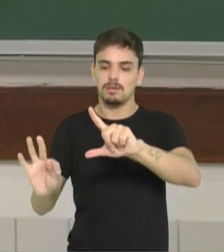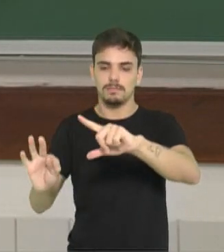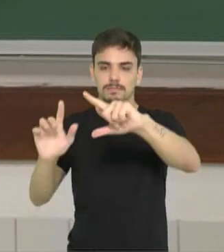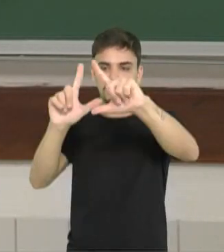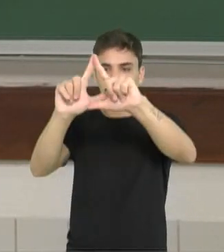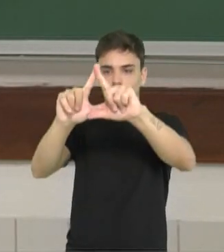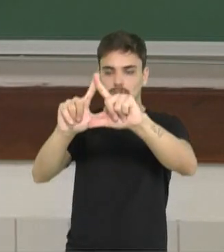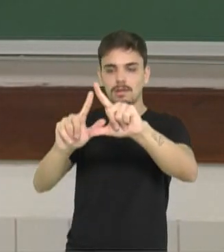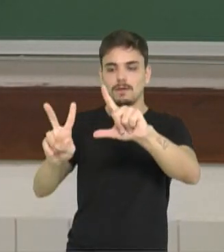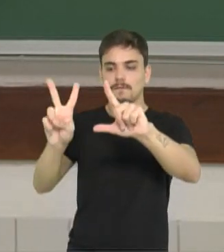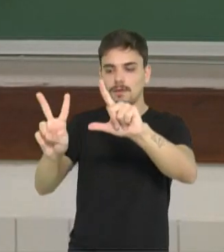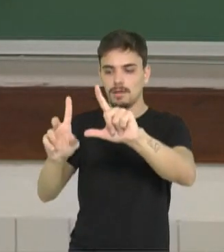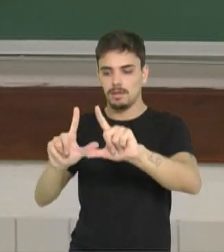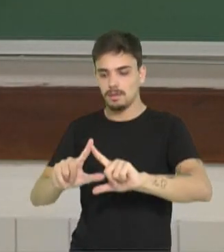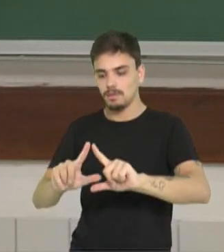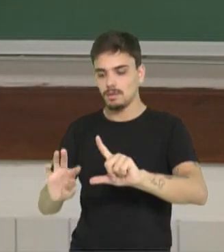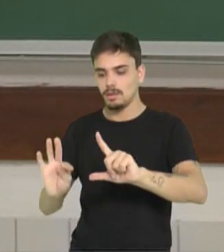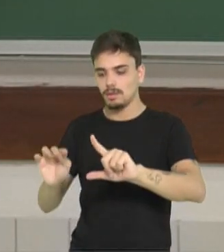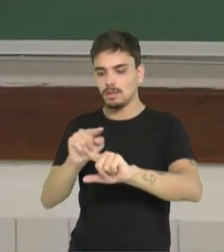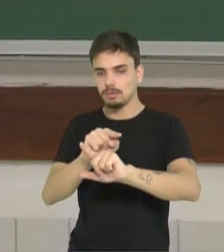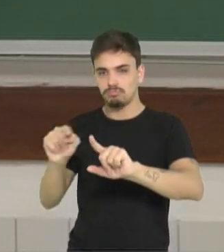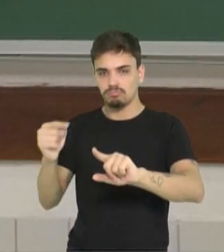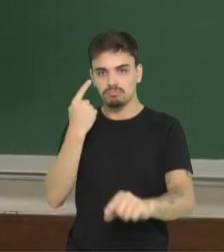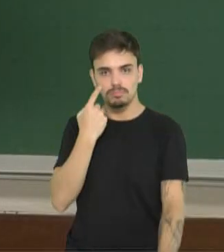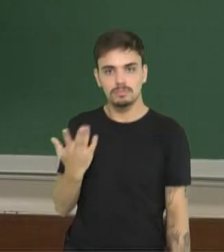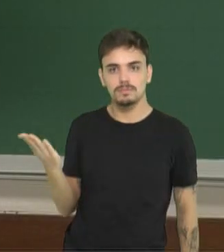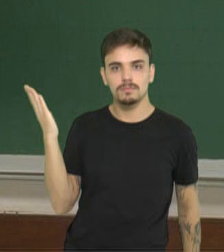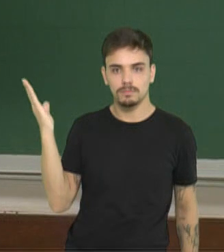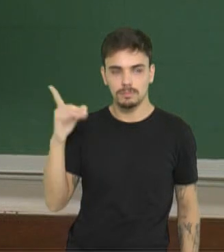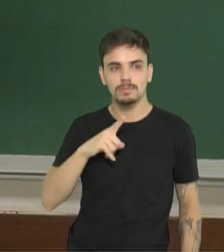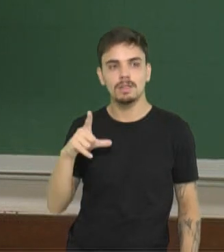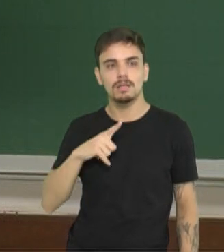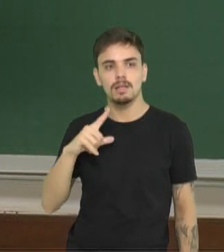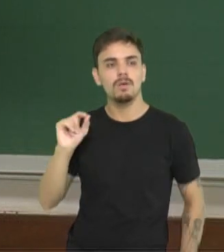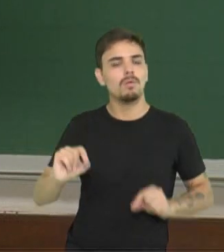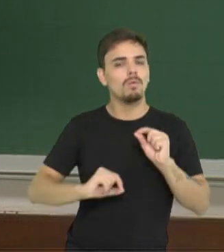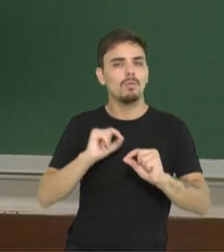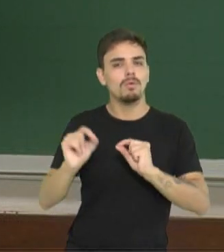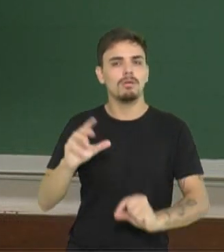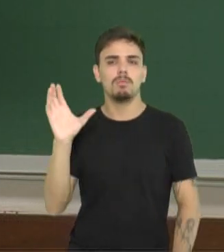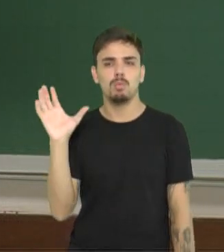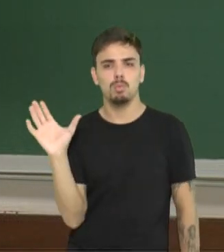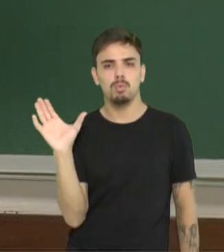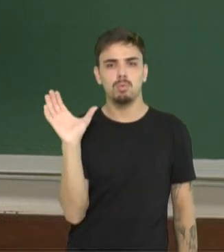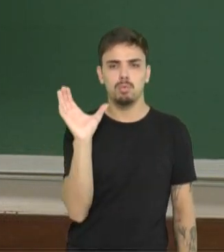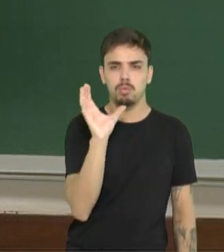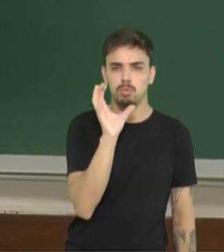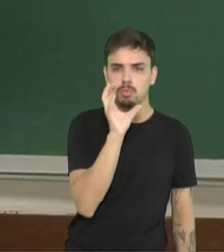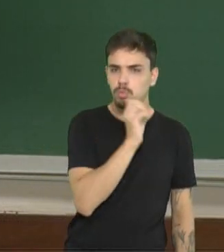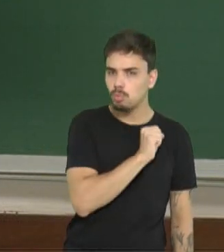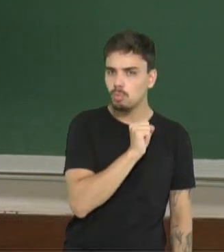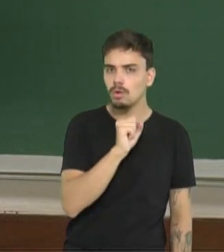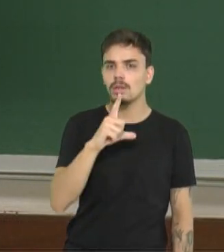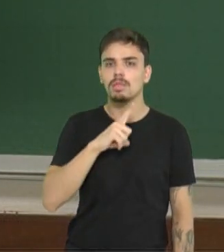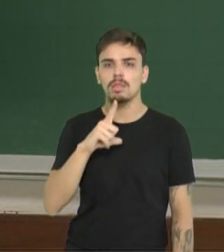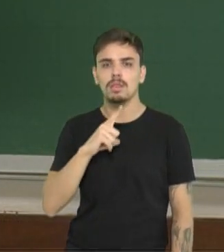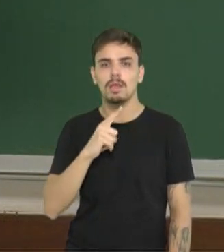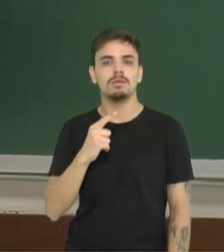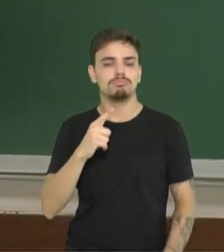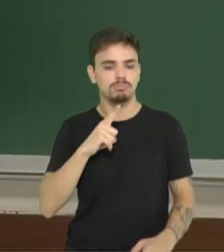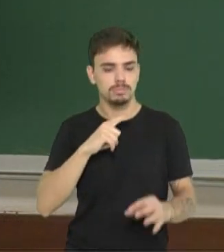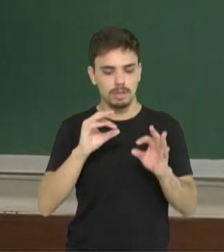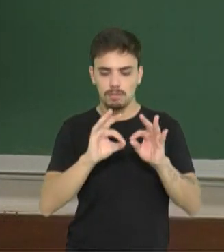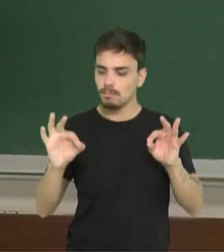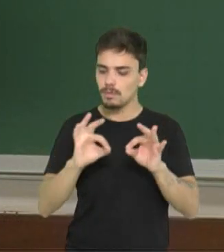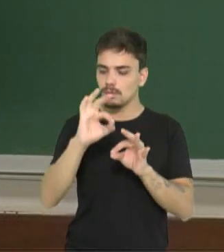tempo. Super importante esse dado aqui. A aceleração sempre ela é medida em metros